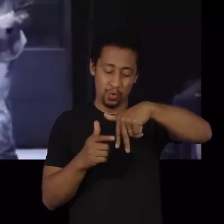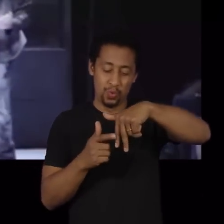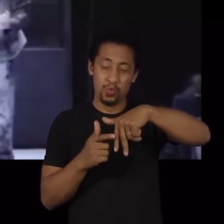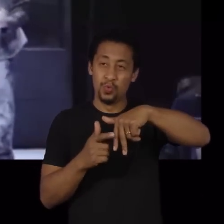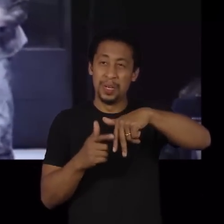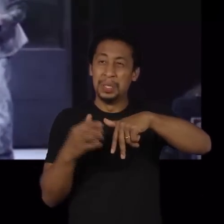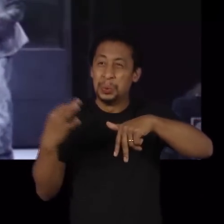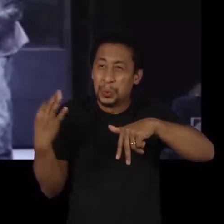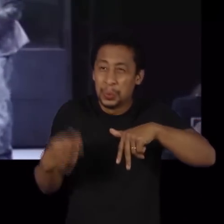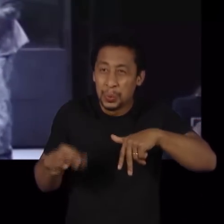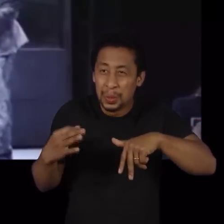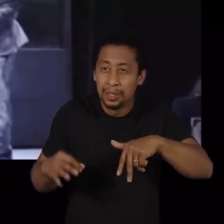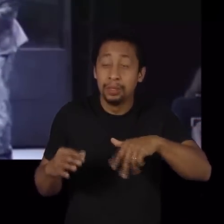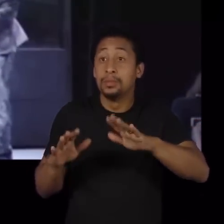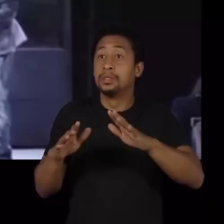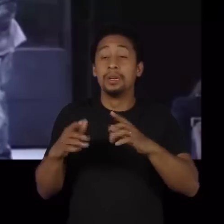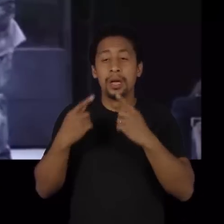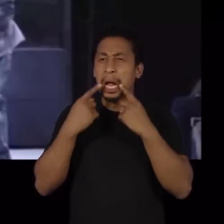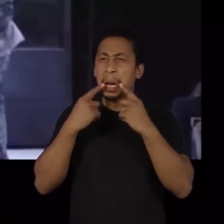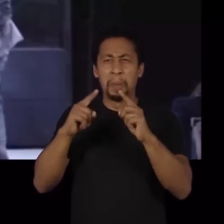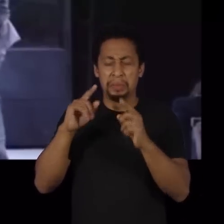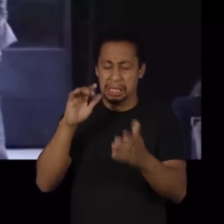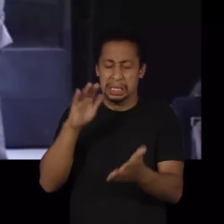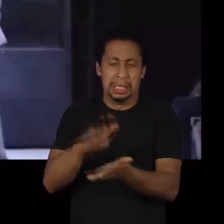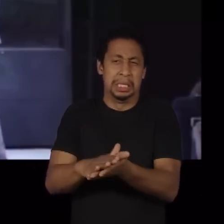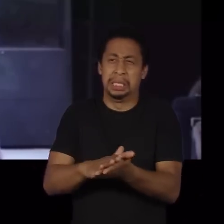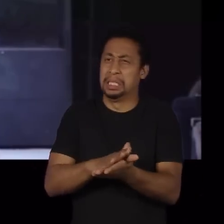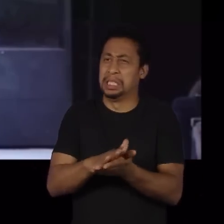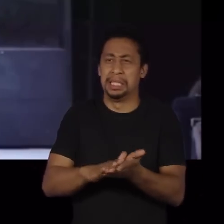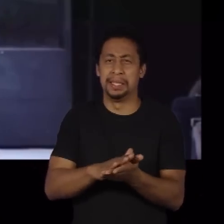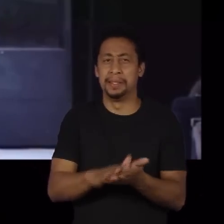reclamava de nada.